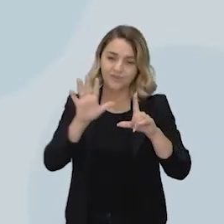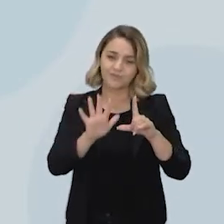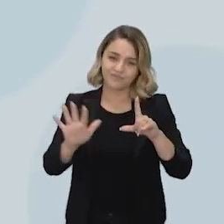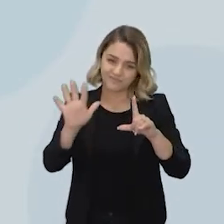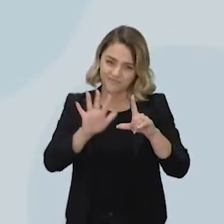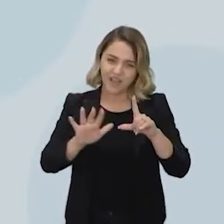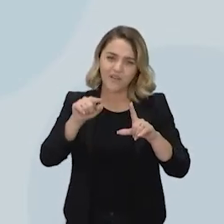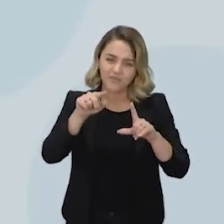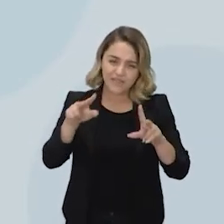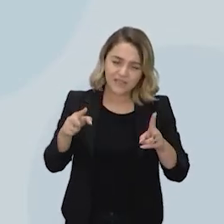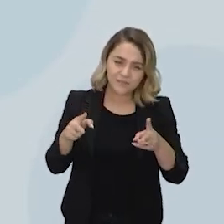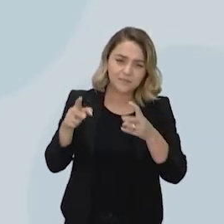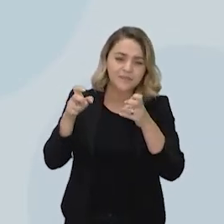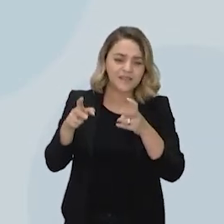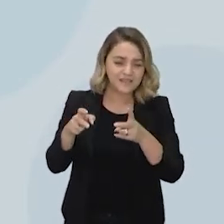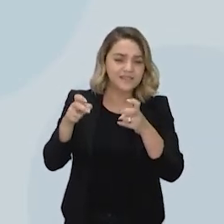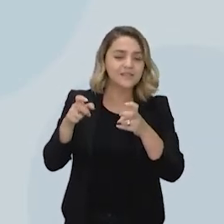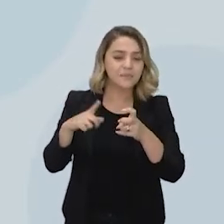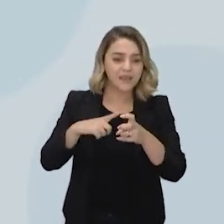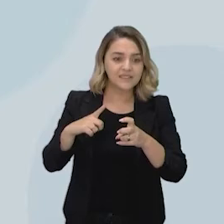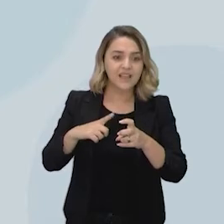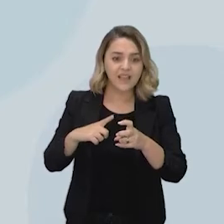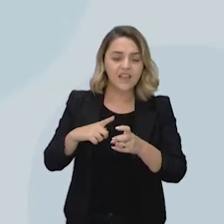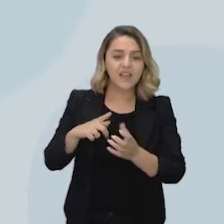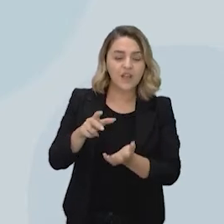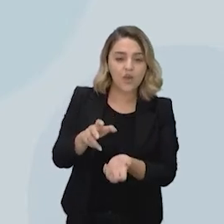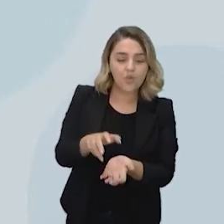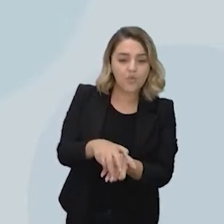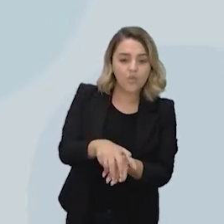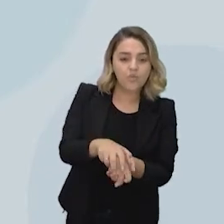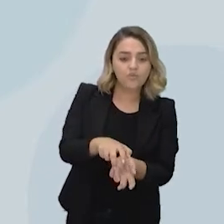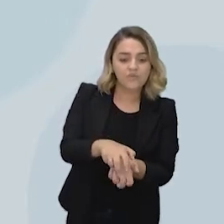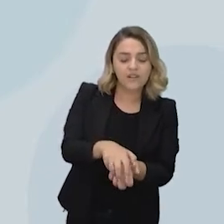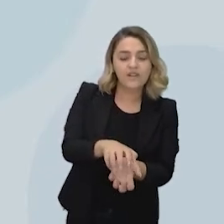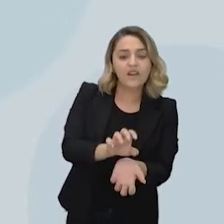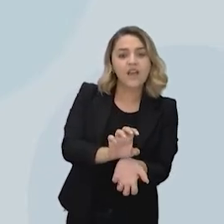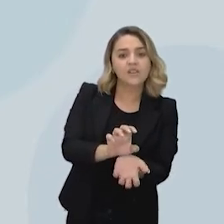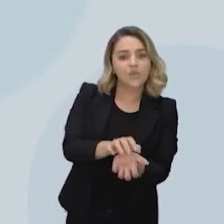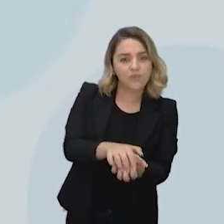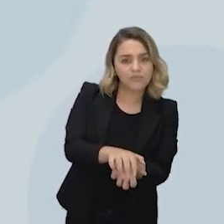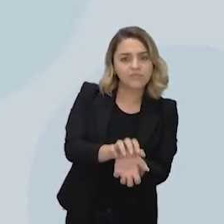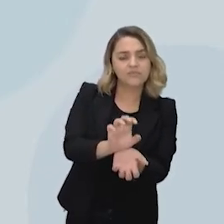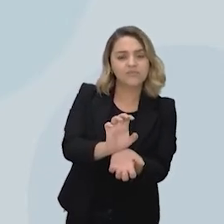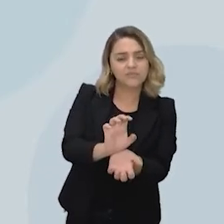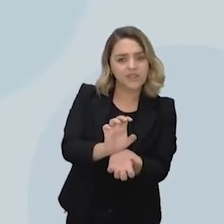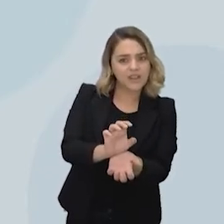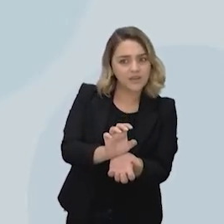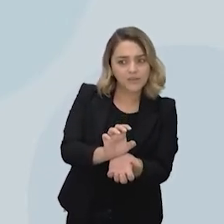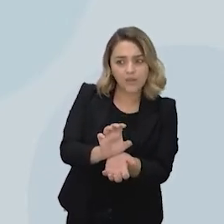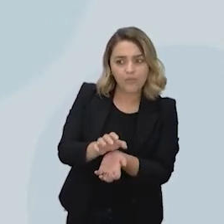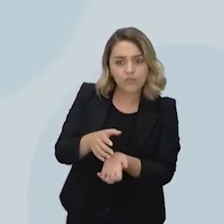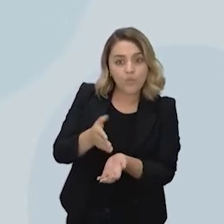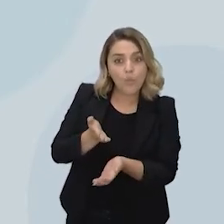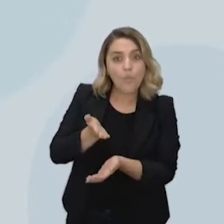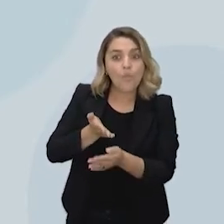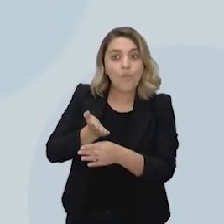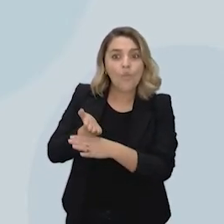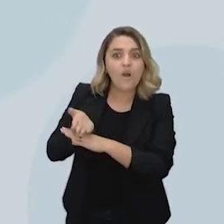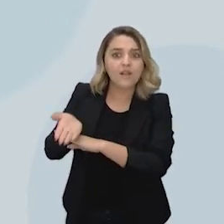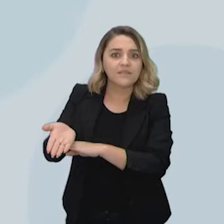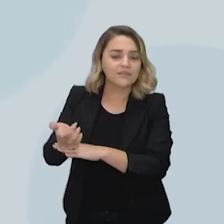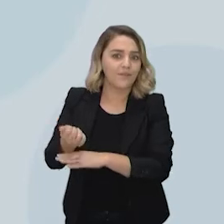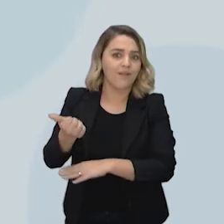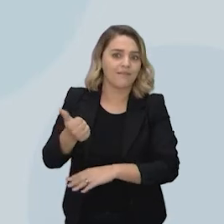vocês veem aí que o trator quase que entra dentro do forno, né, de tão grande que ele é. Aí aqui para vocês entenderem um pouquinho como